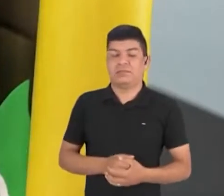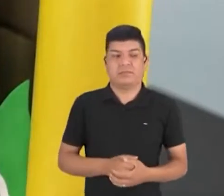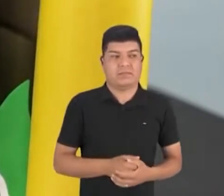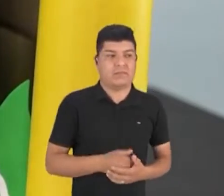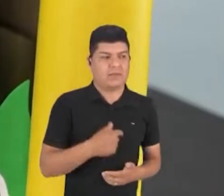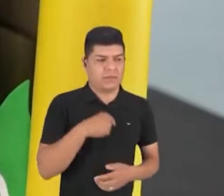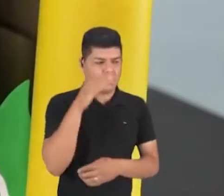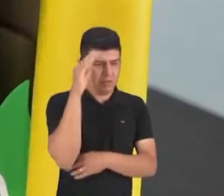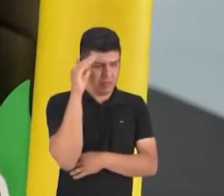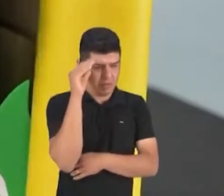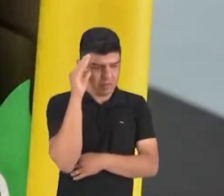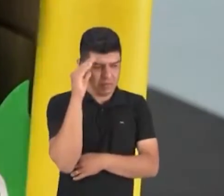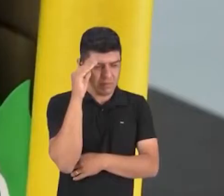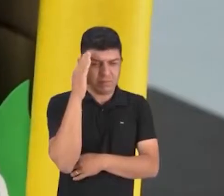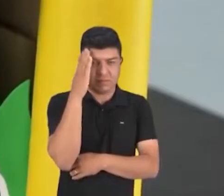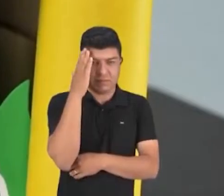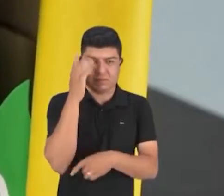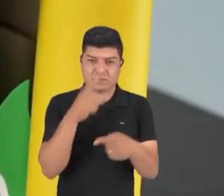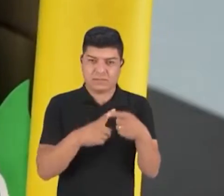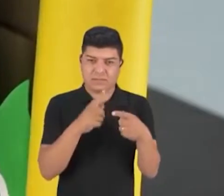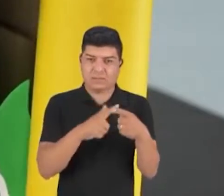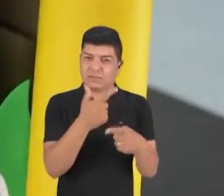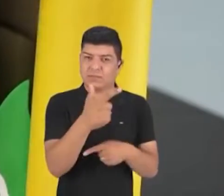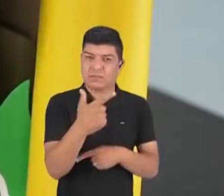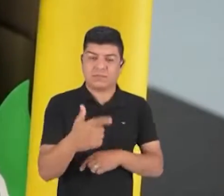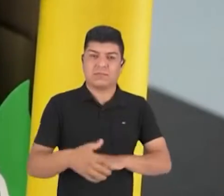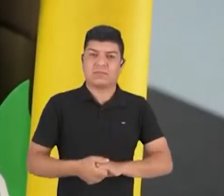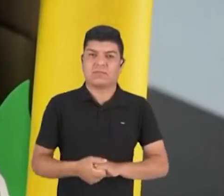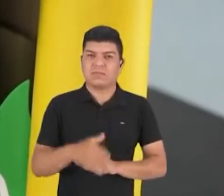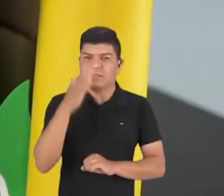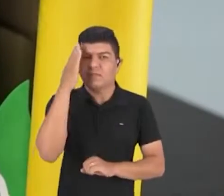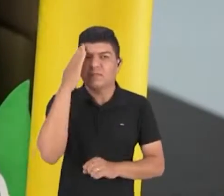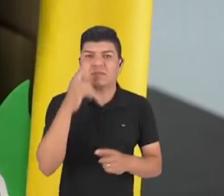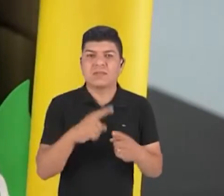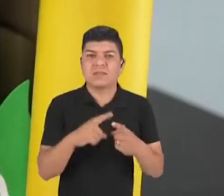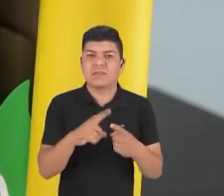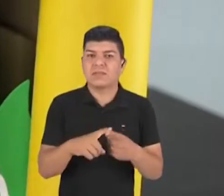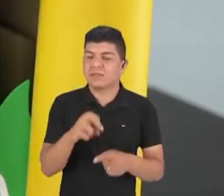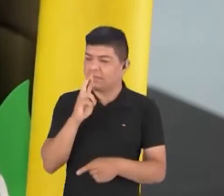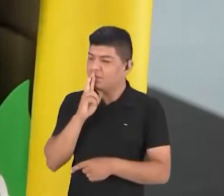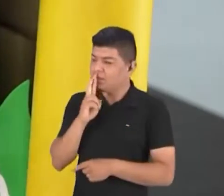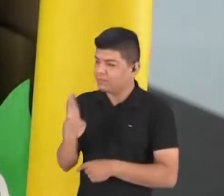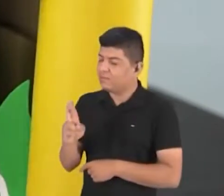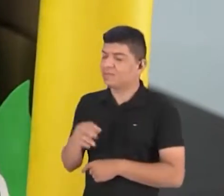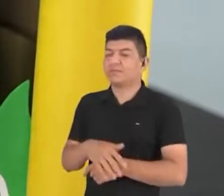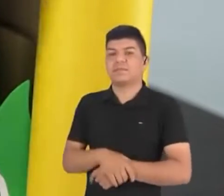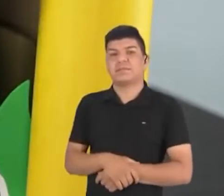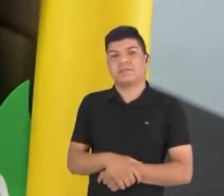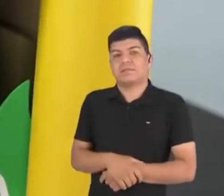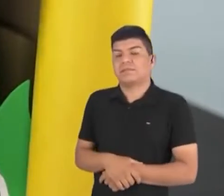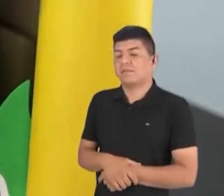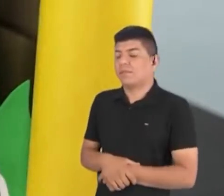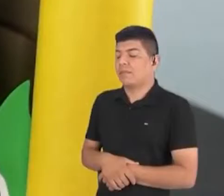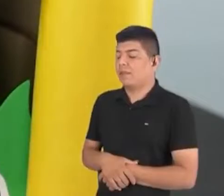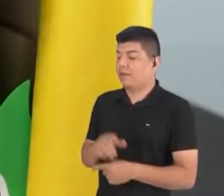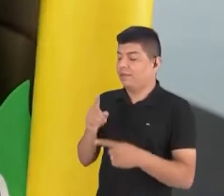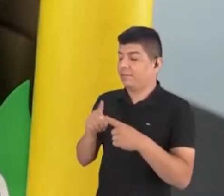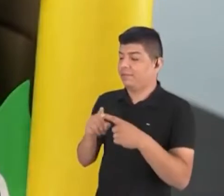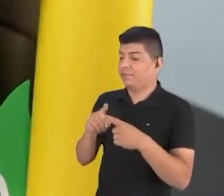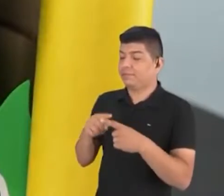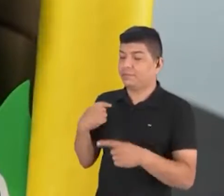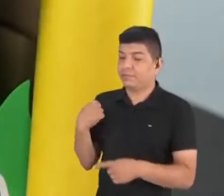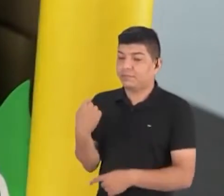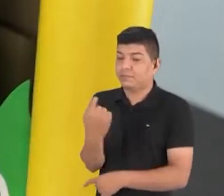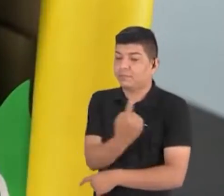fiquei curiosa para saber o porque sabe porque Ela respondeu por e